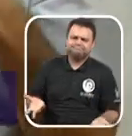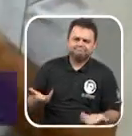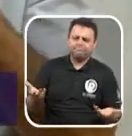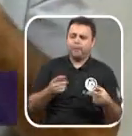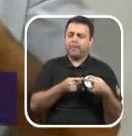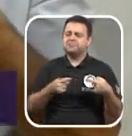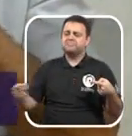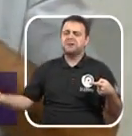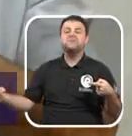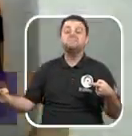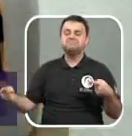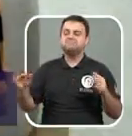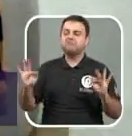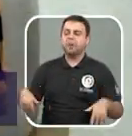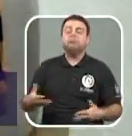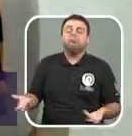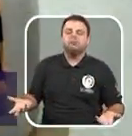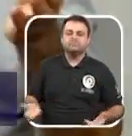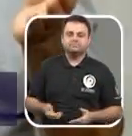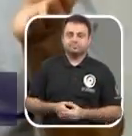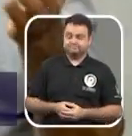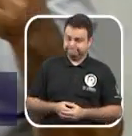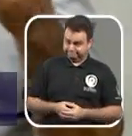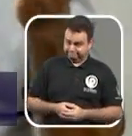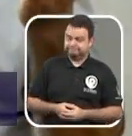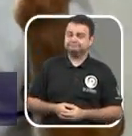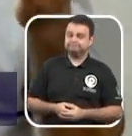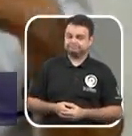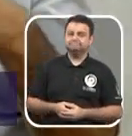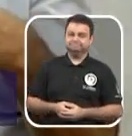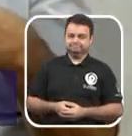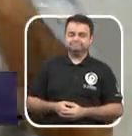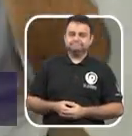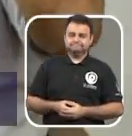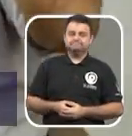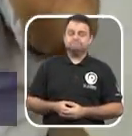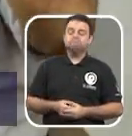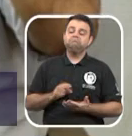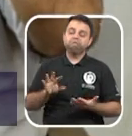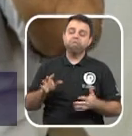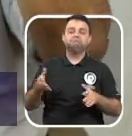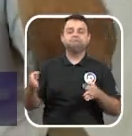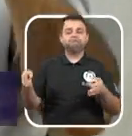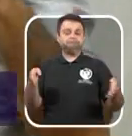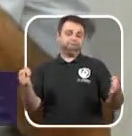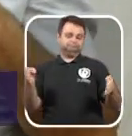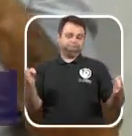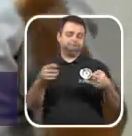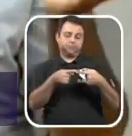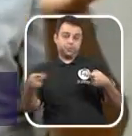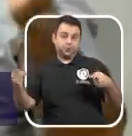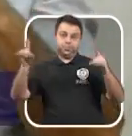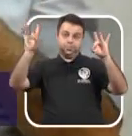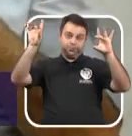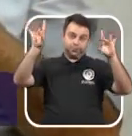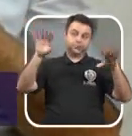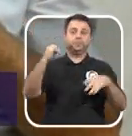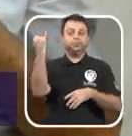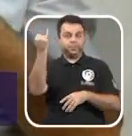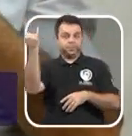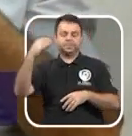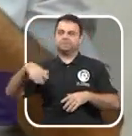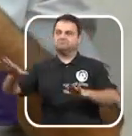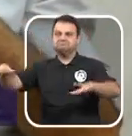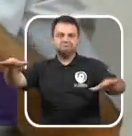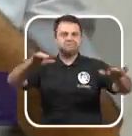de uma semana, acabou o que fica depois. E aí, como era um momento importante de vitrine, o prefeito recebeu uma vaia